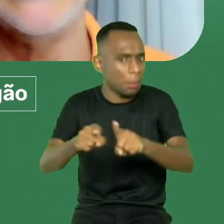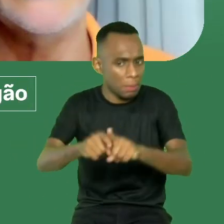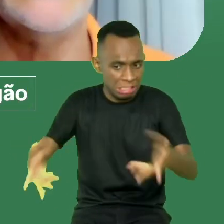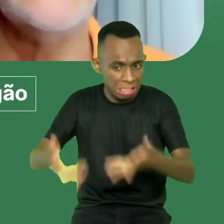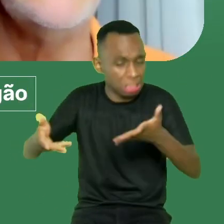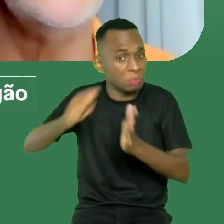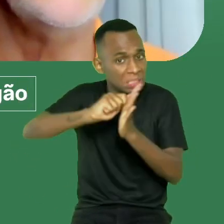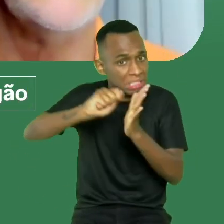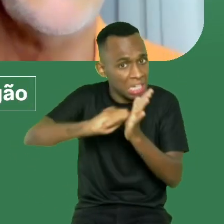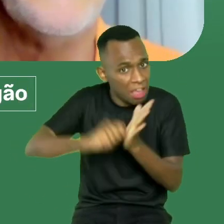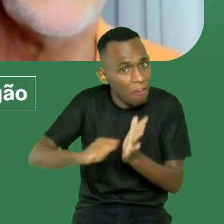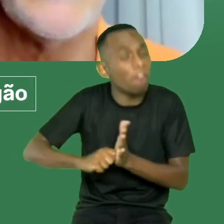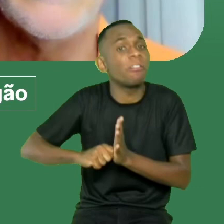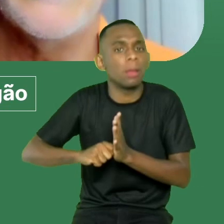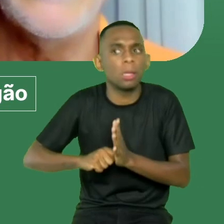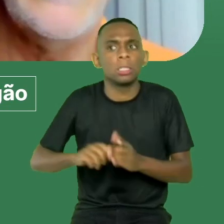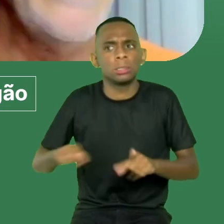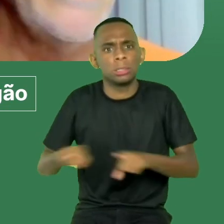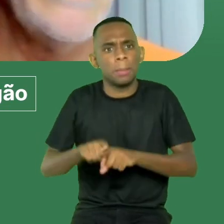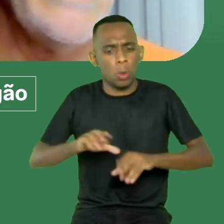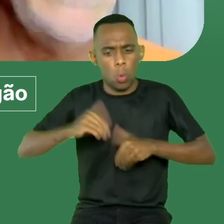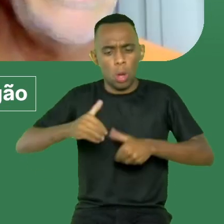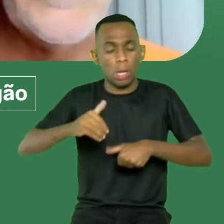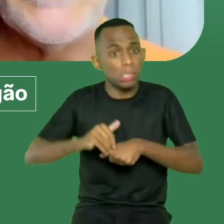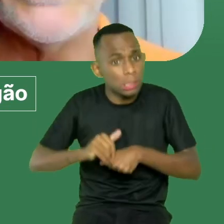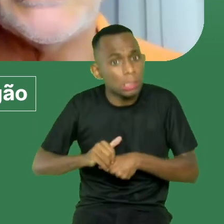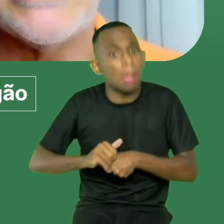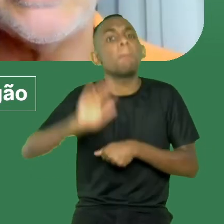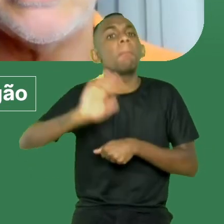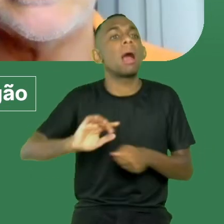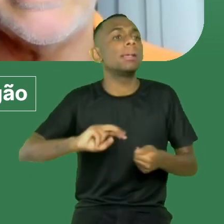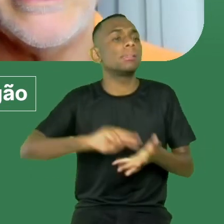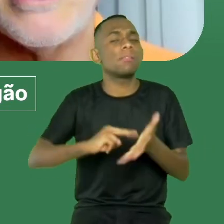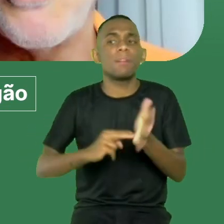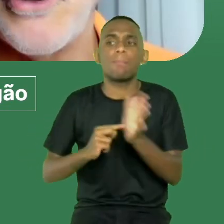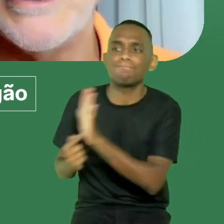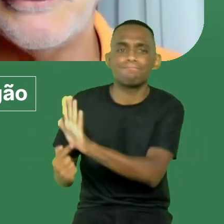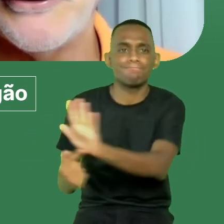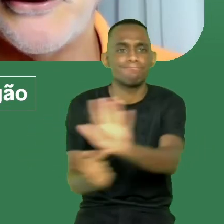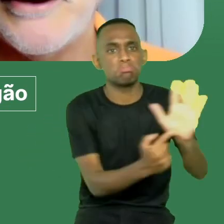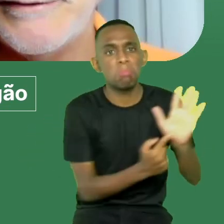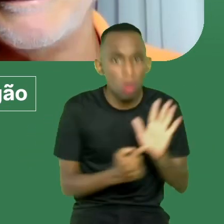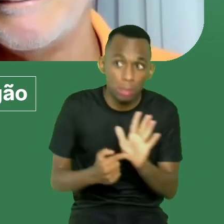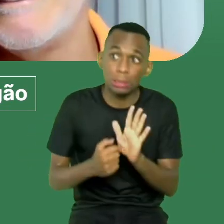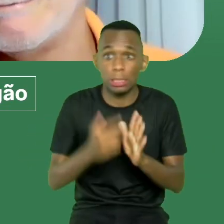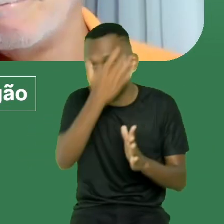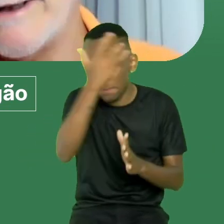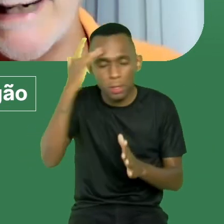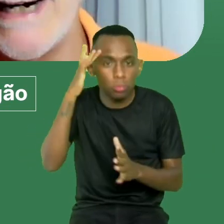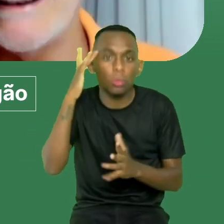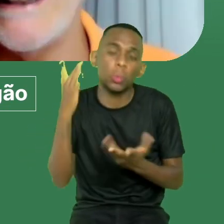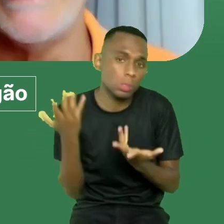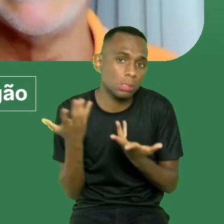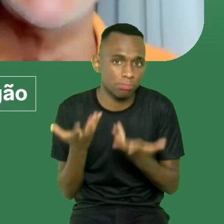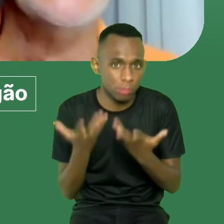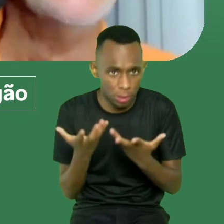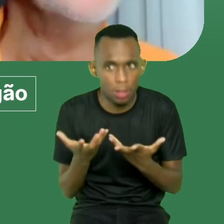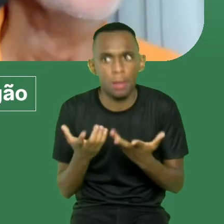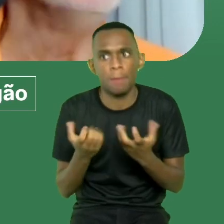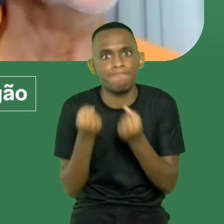tal, né? Mais encorajado também, né? A mostrar Aí as pessoas estão, né? A concorrência ficou maior.